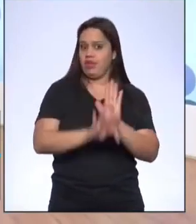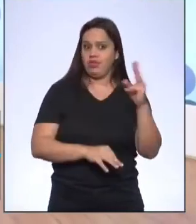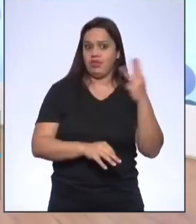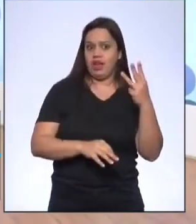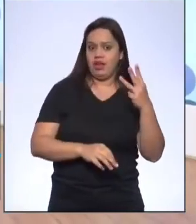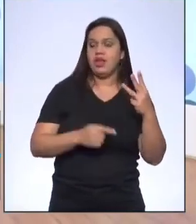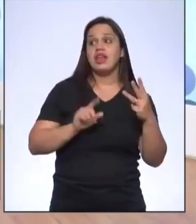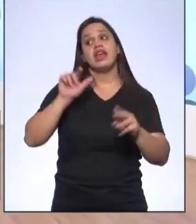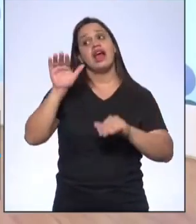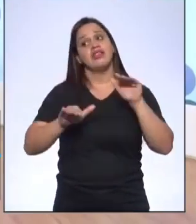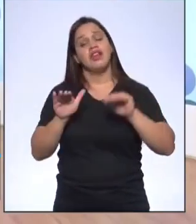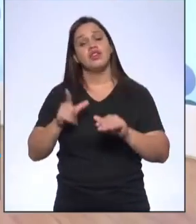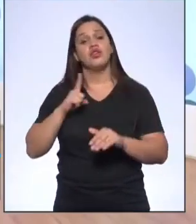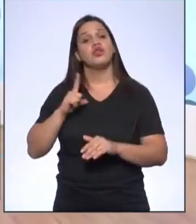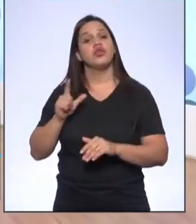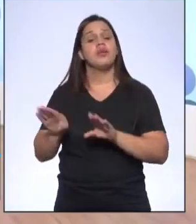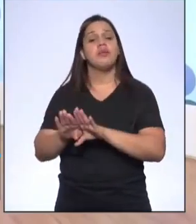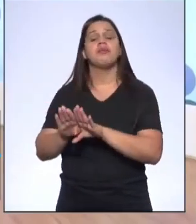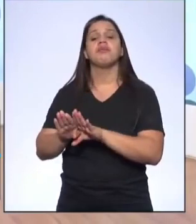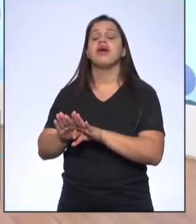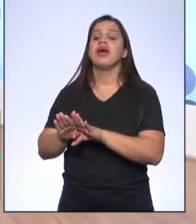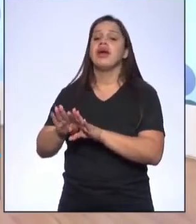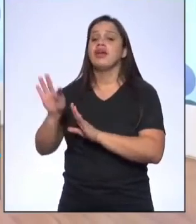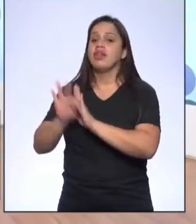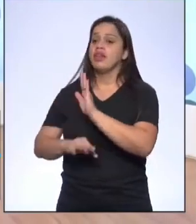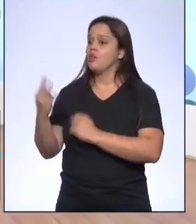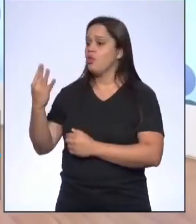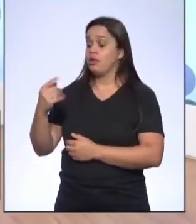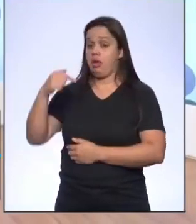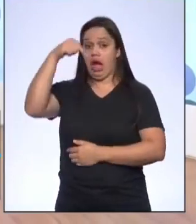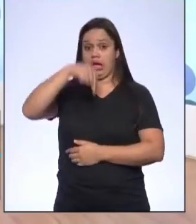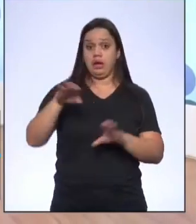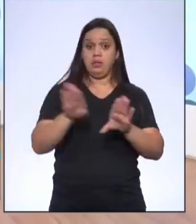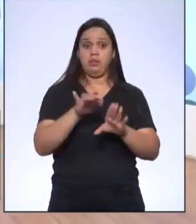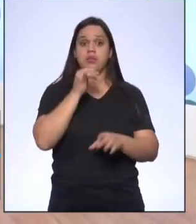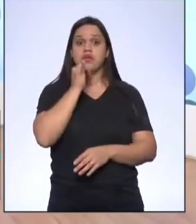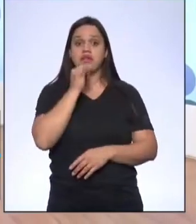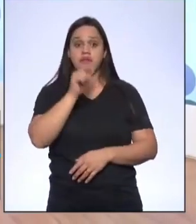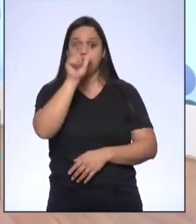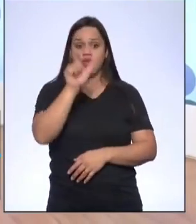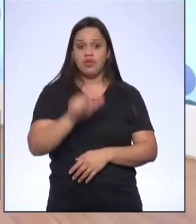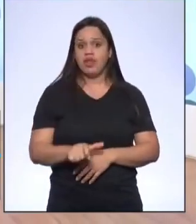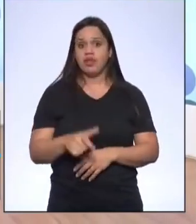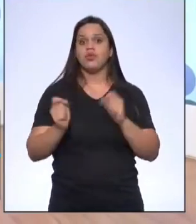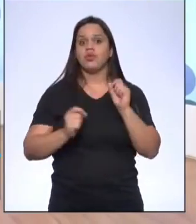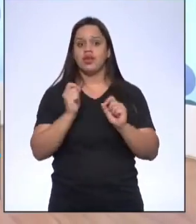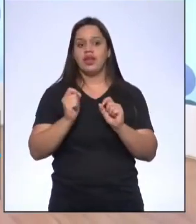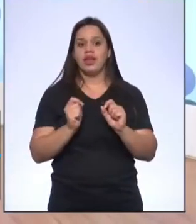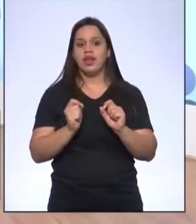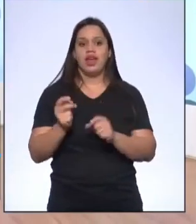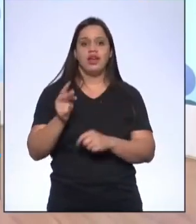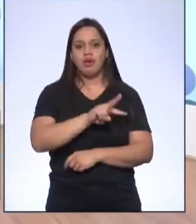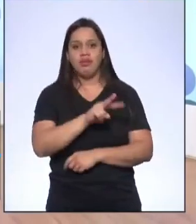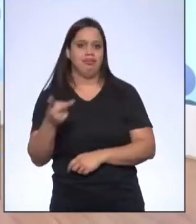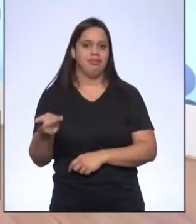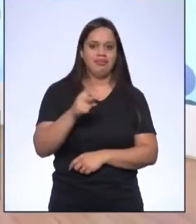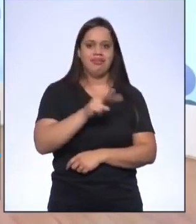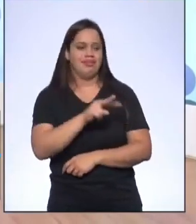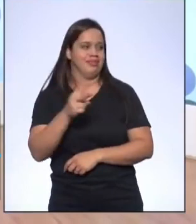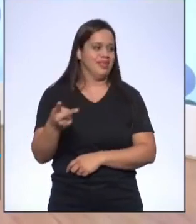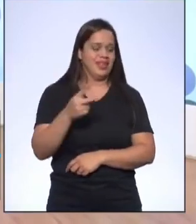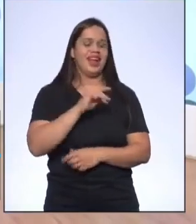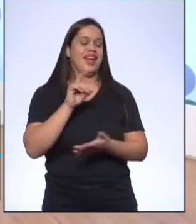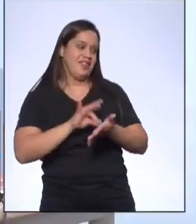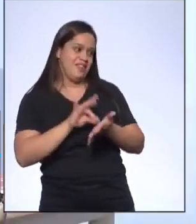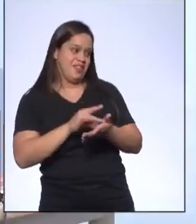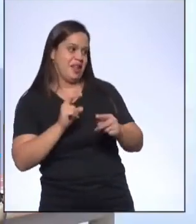eu sou a Mônica do texto 4. Exatamente. Aqui, por exemplo, eu estou fazendo uma escolha. Eu quero Tá misturando as duas. Às vezes, né? Às vezes